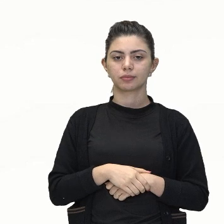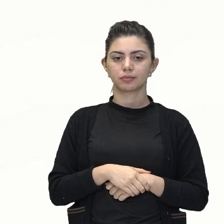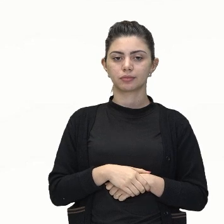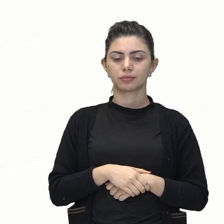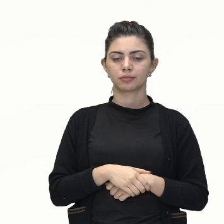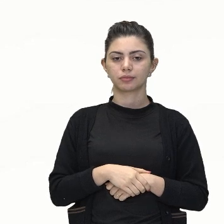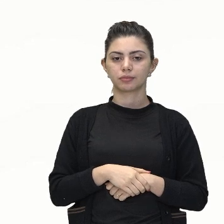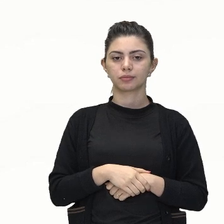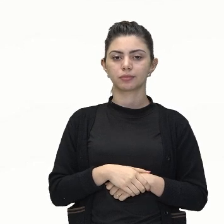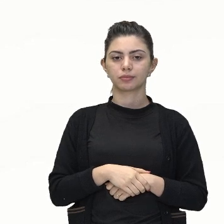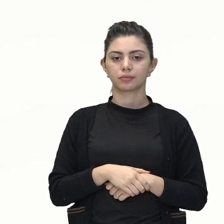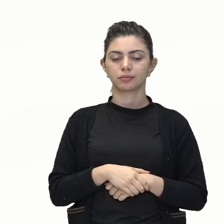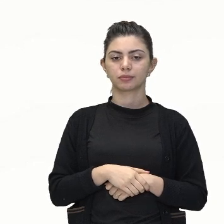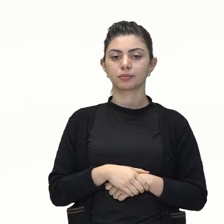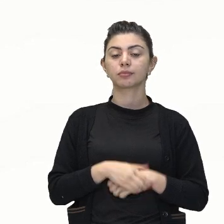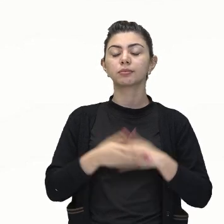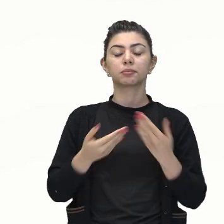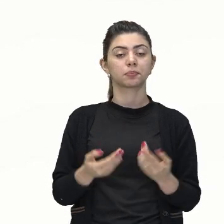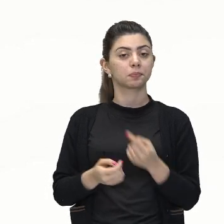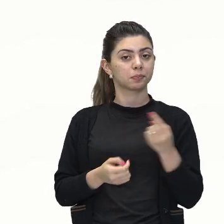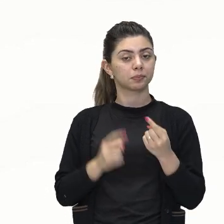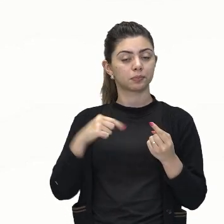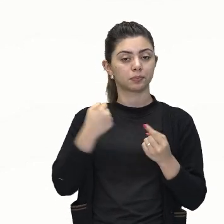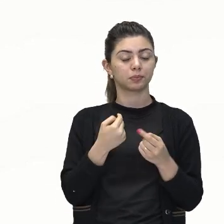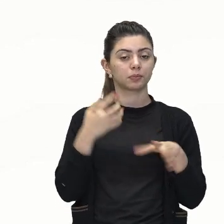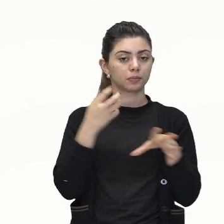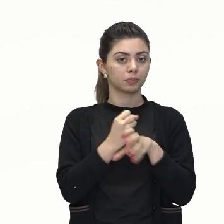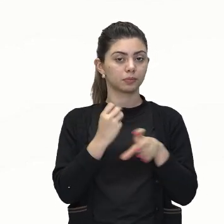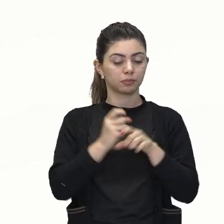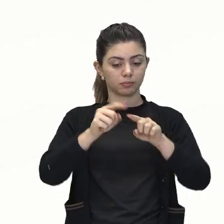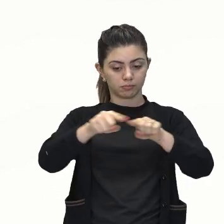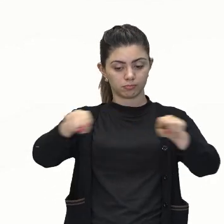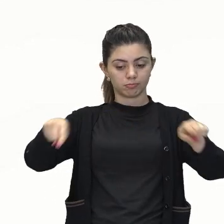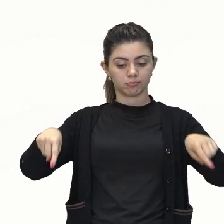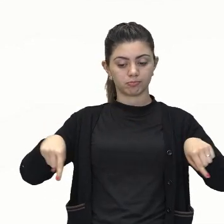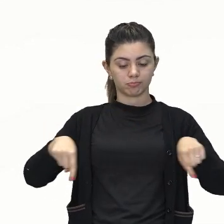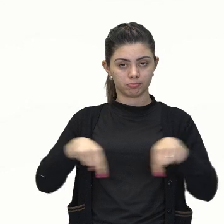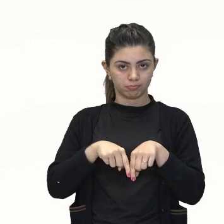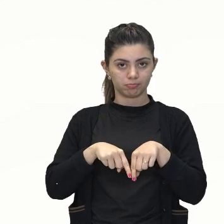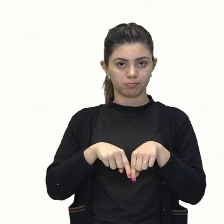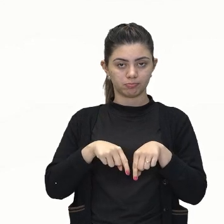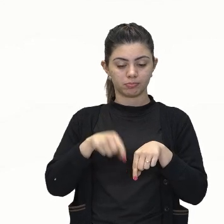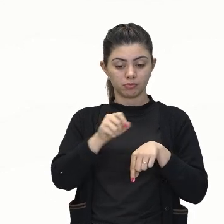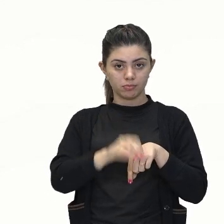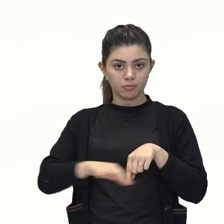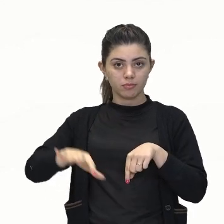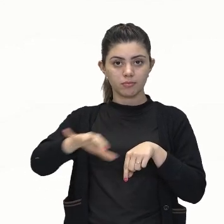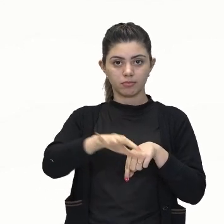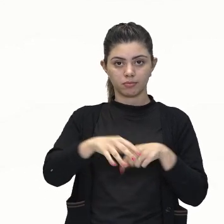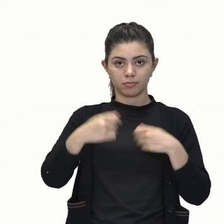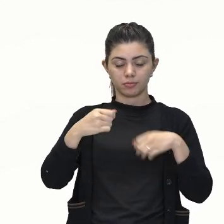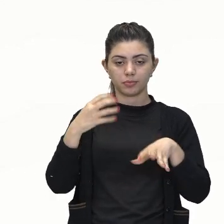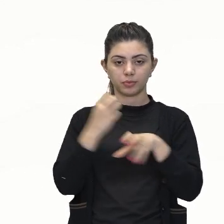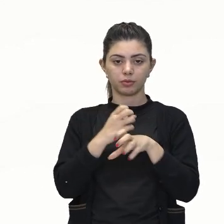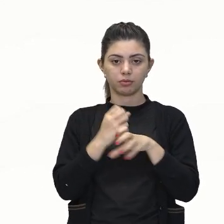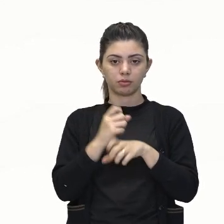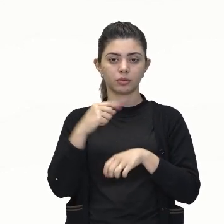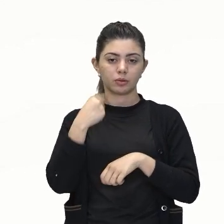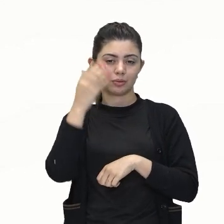Primeiro passo, a gente vai calcular a área desse campo, tá? Como são duas medidas